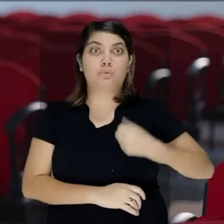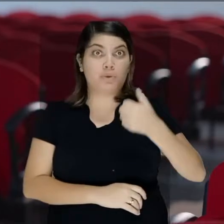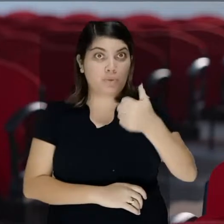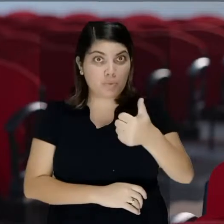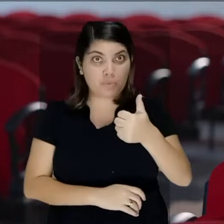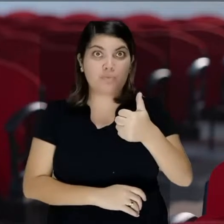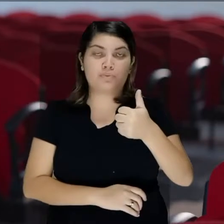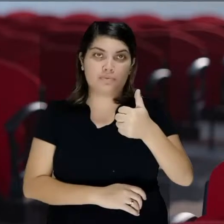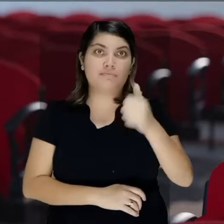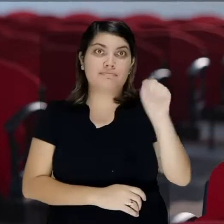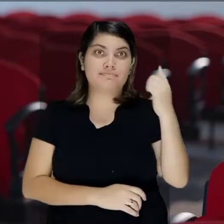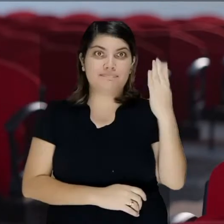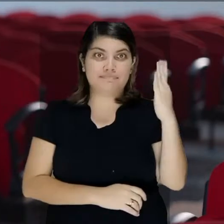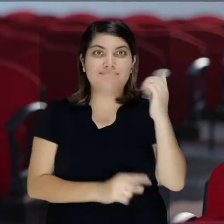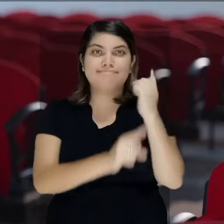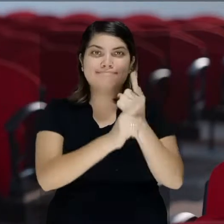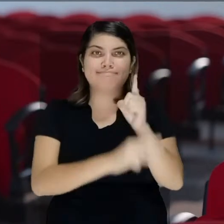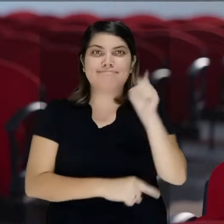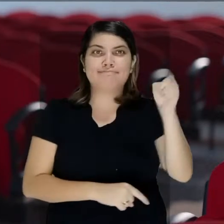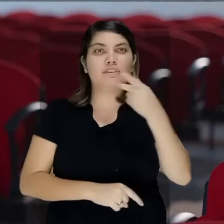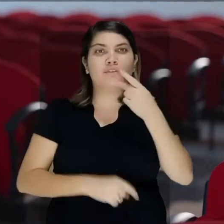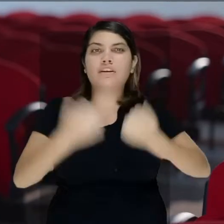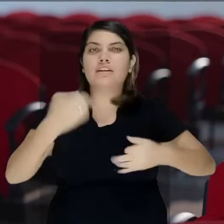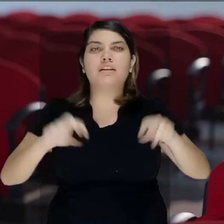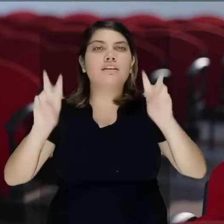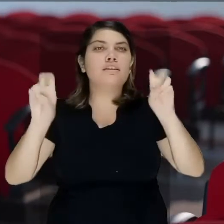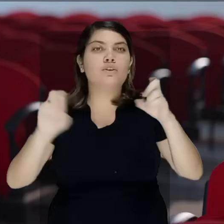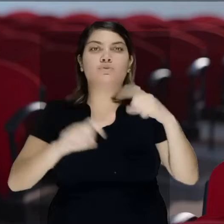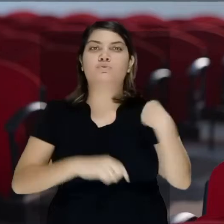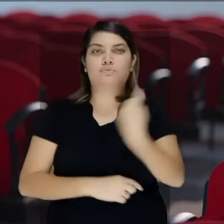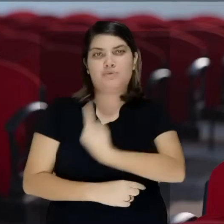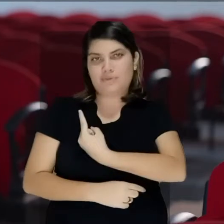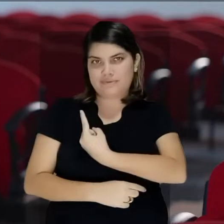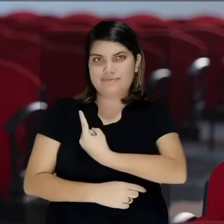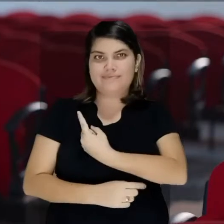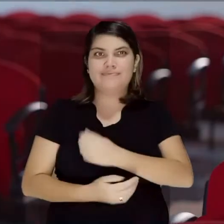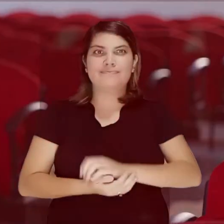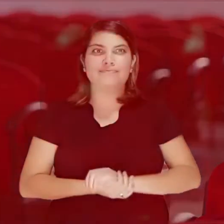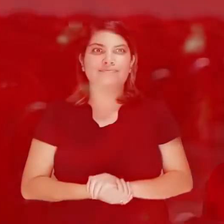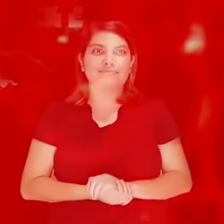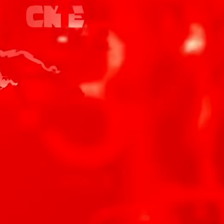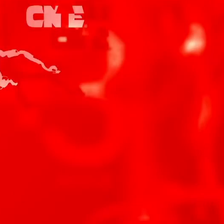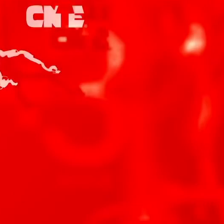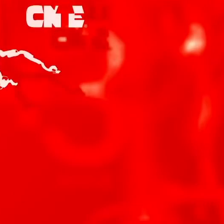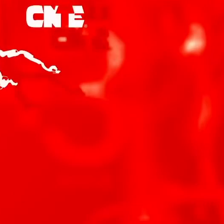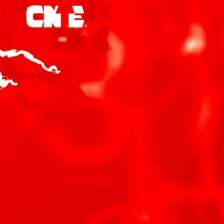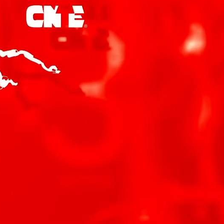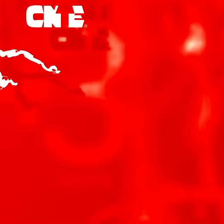Médio 1 de Braslândia. Encontro vocês lá. Vamos falar de nós e sobre nós.